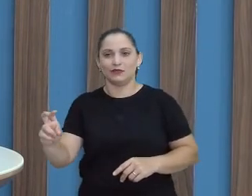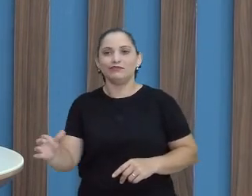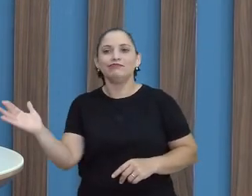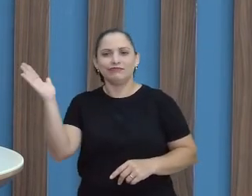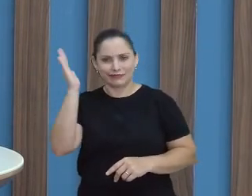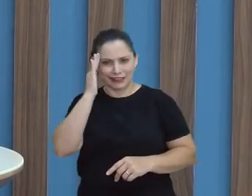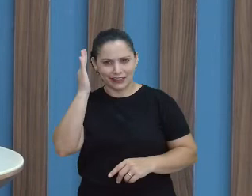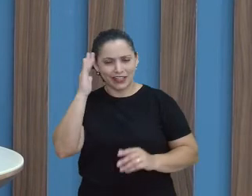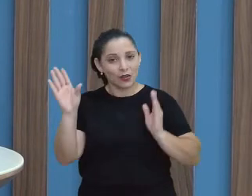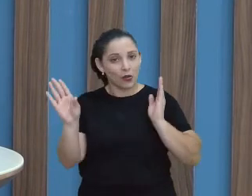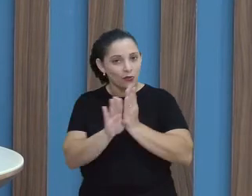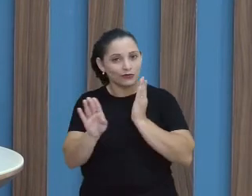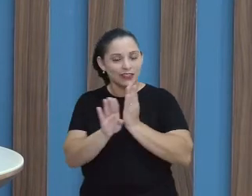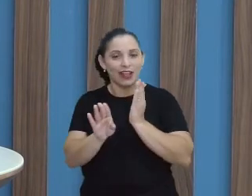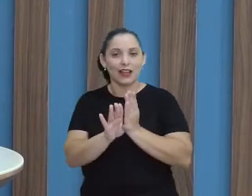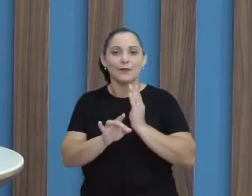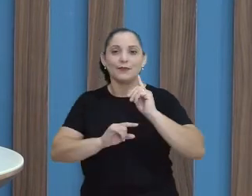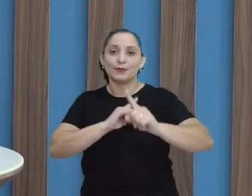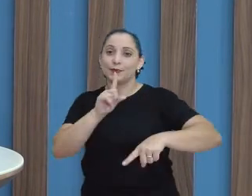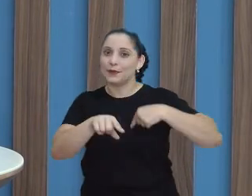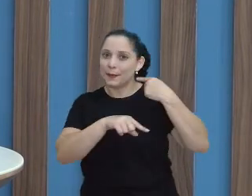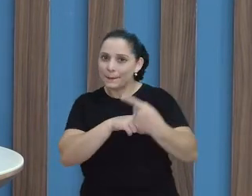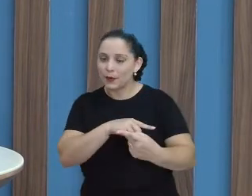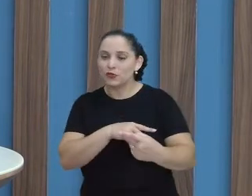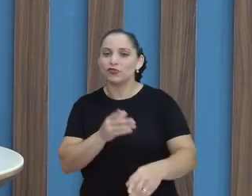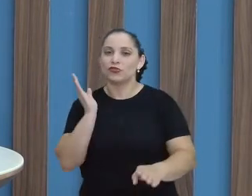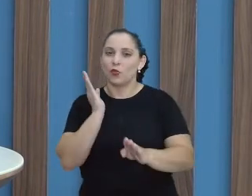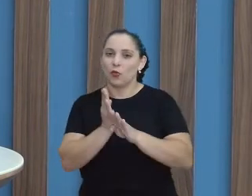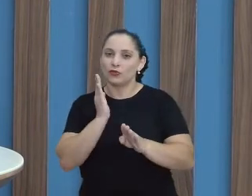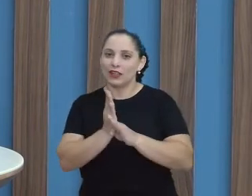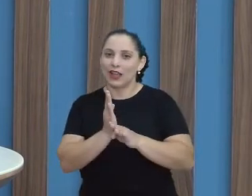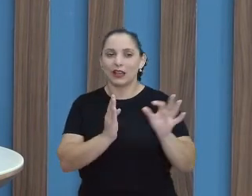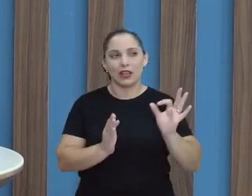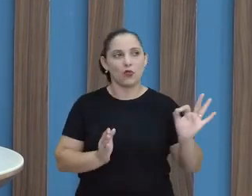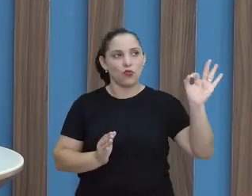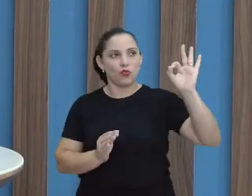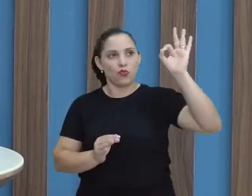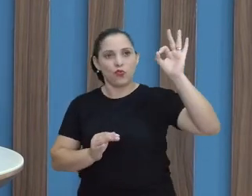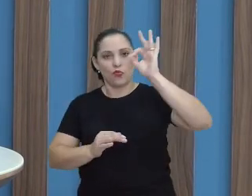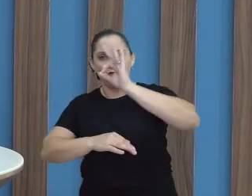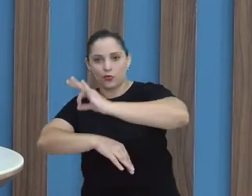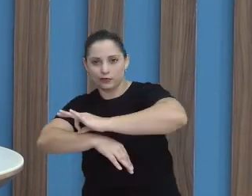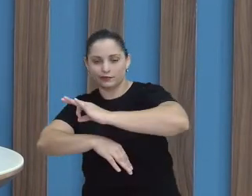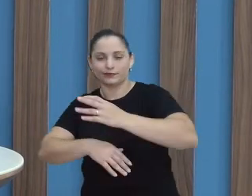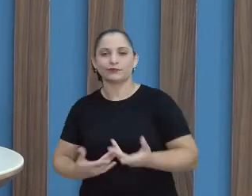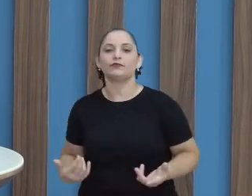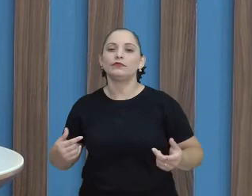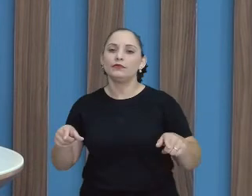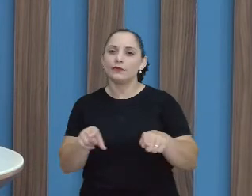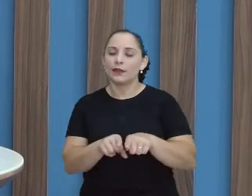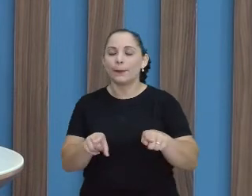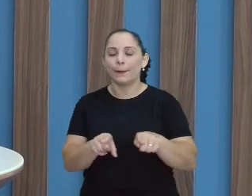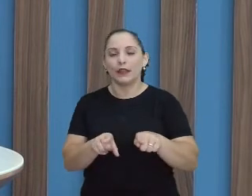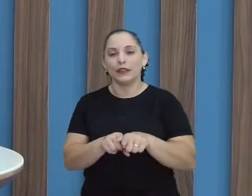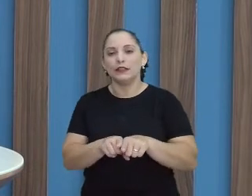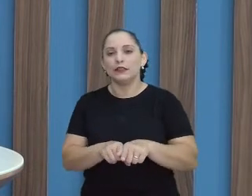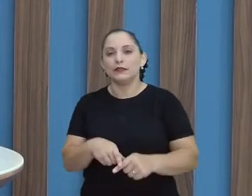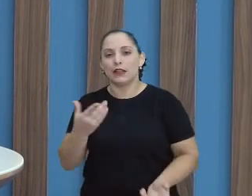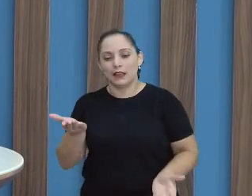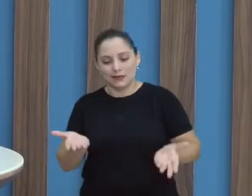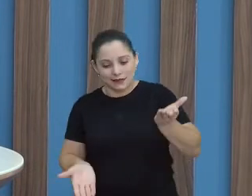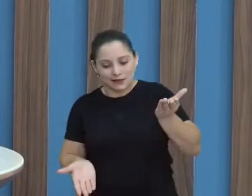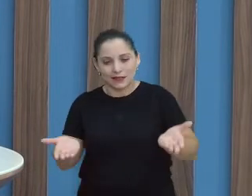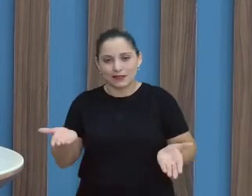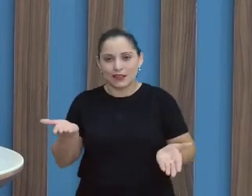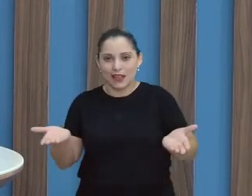o valor do Sol. Depois a gente descobriu o valor da Joaninha, certo? Então, com a mesma ideia lá do equilíbrio.